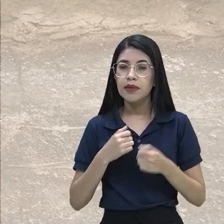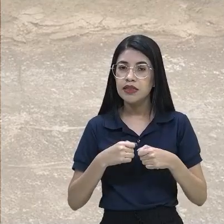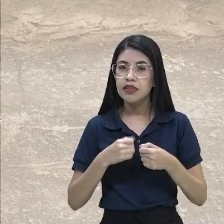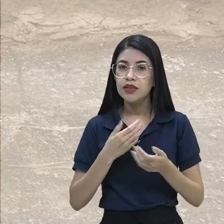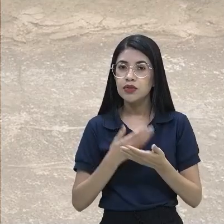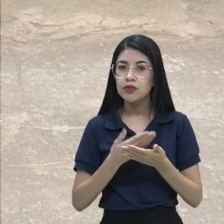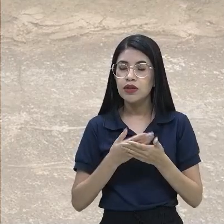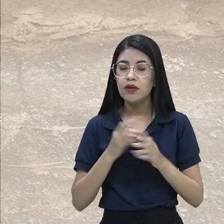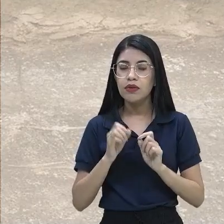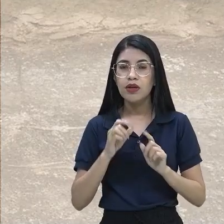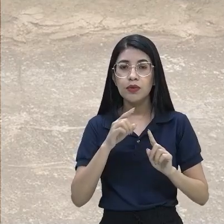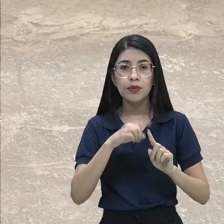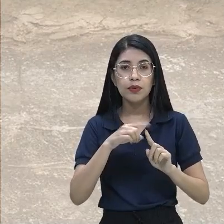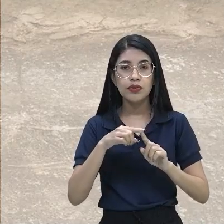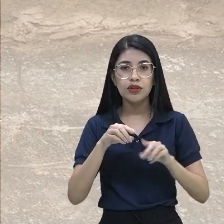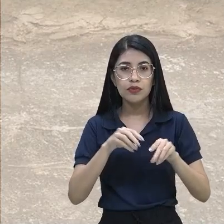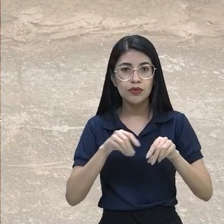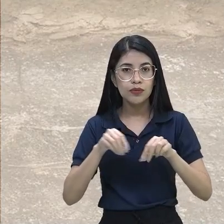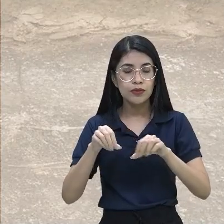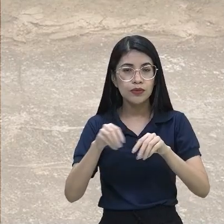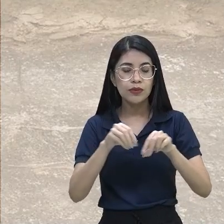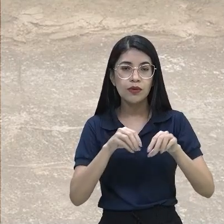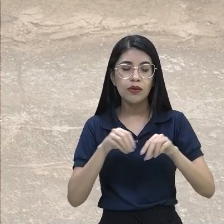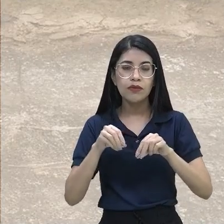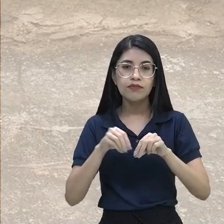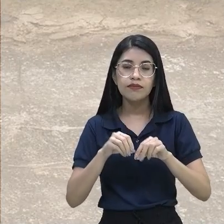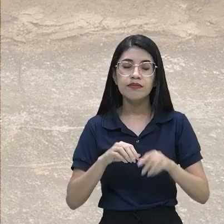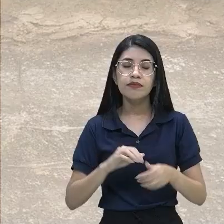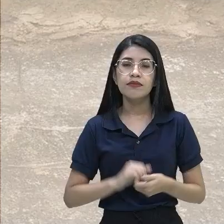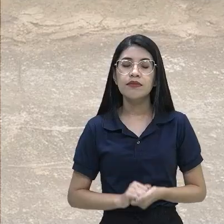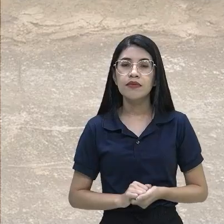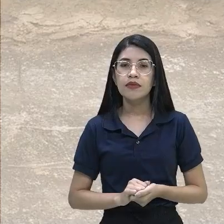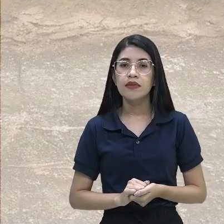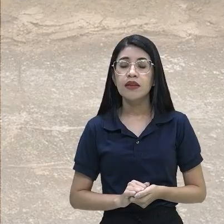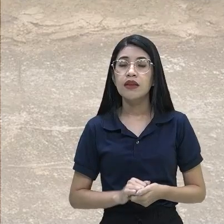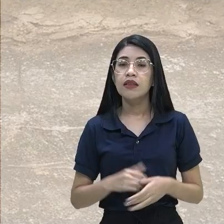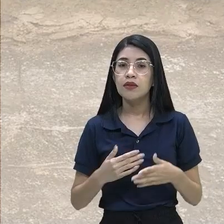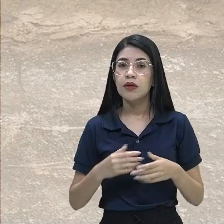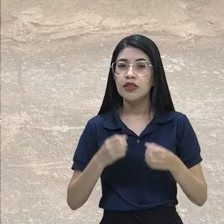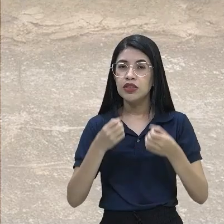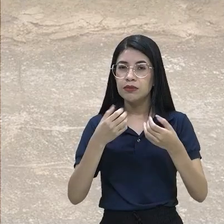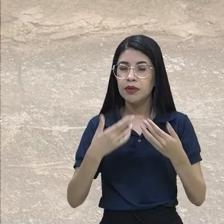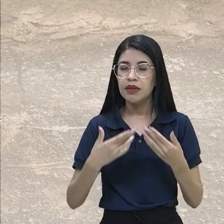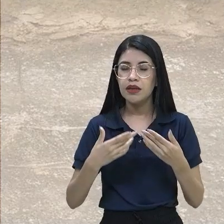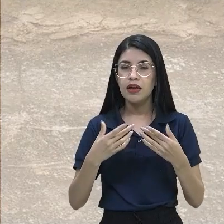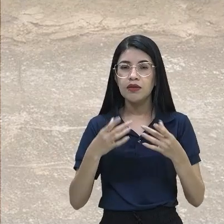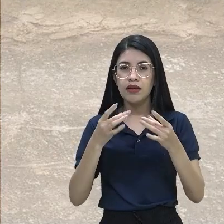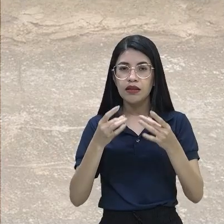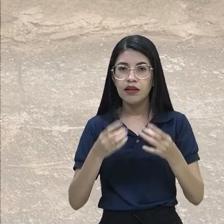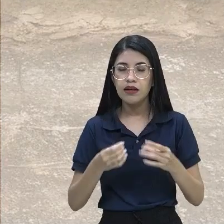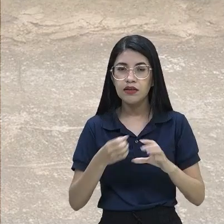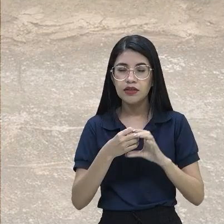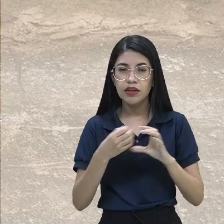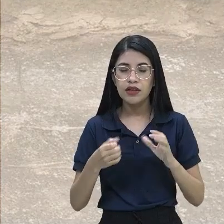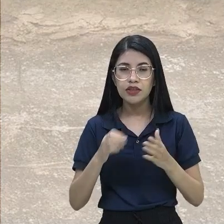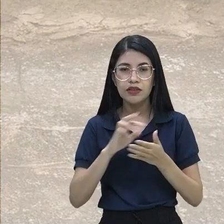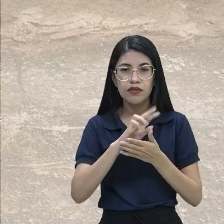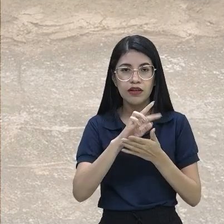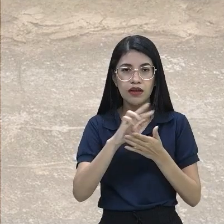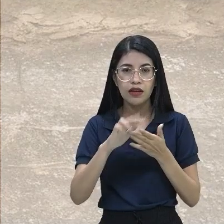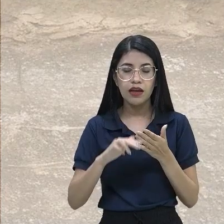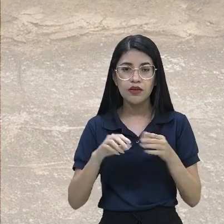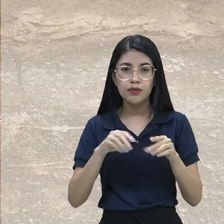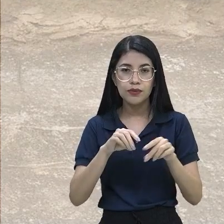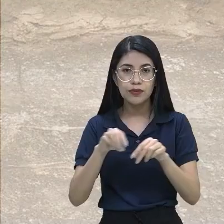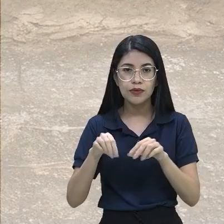os solos, né? E quando a gente fala sobre as diferentes características, né, do solo, aqui a gente está